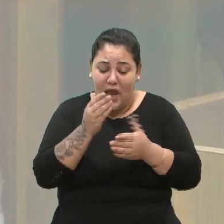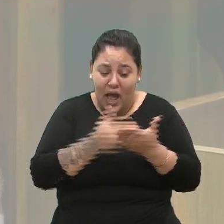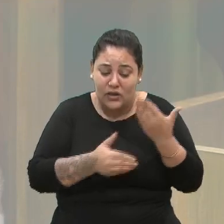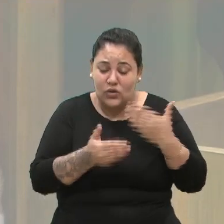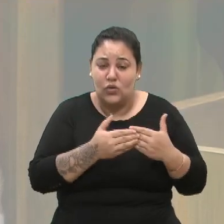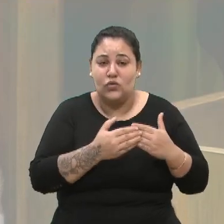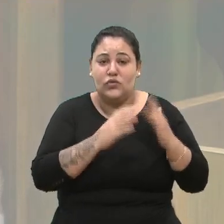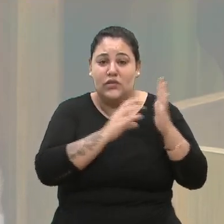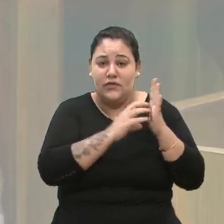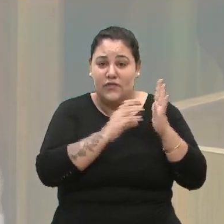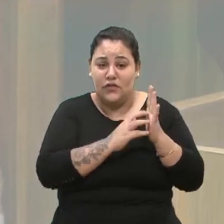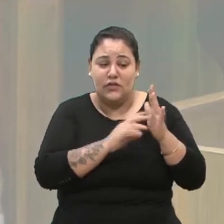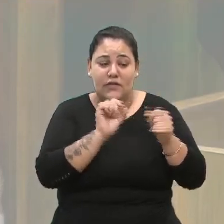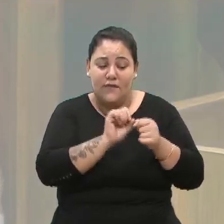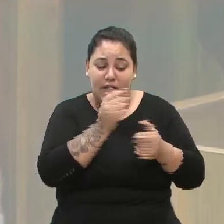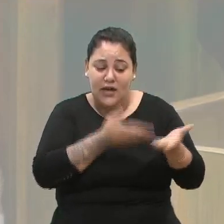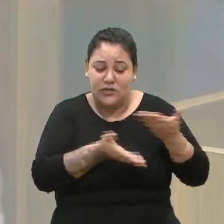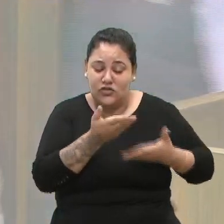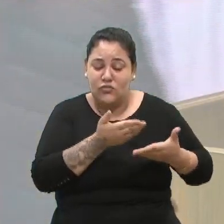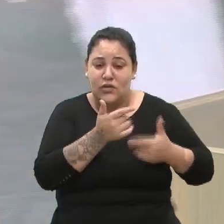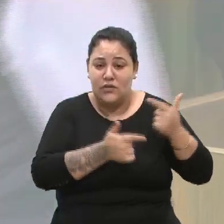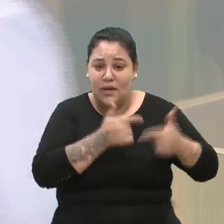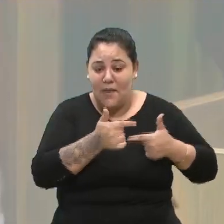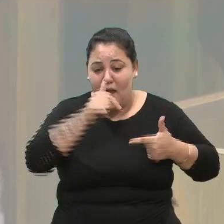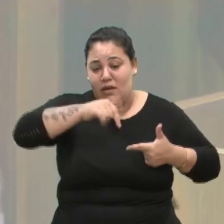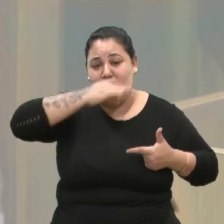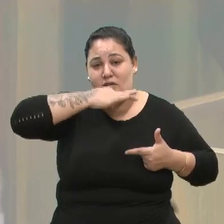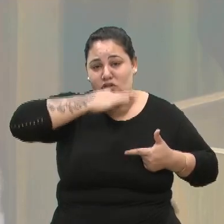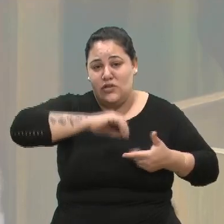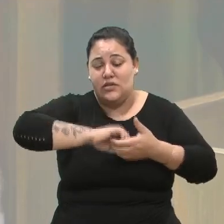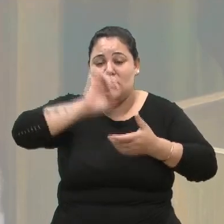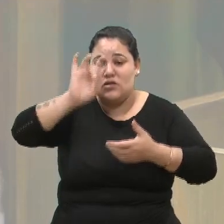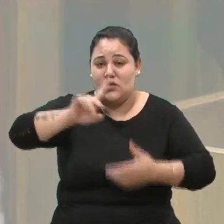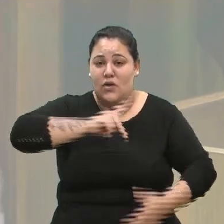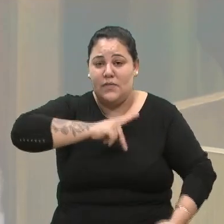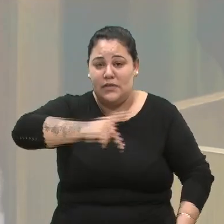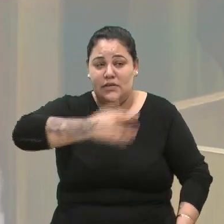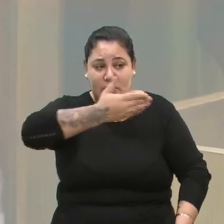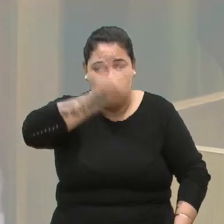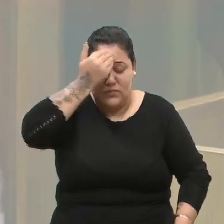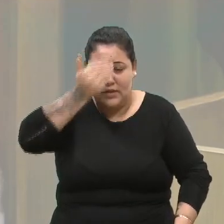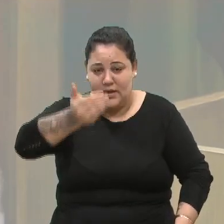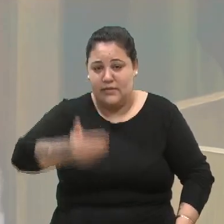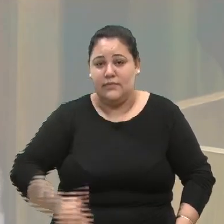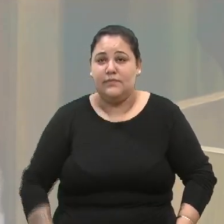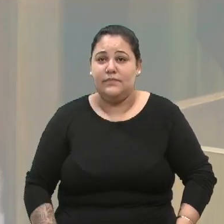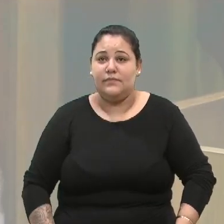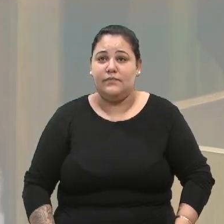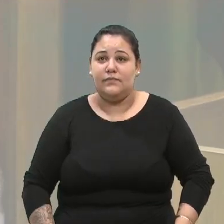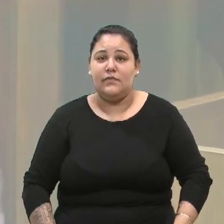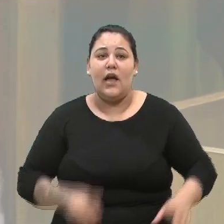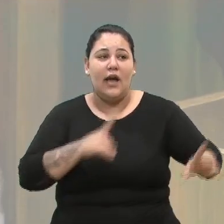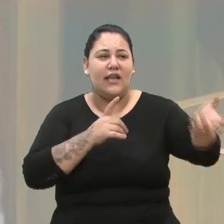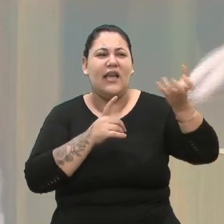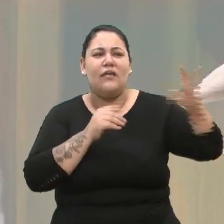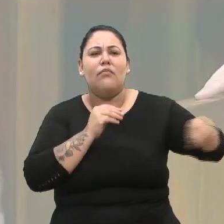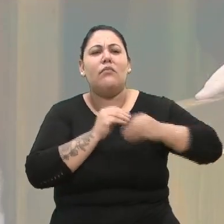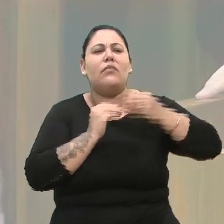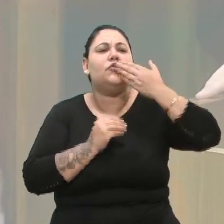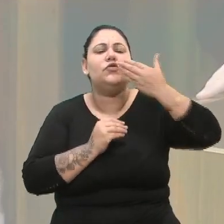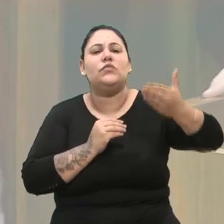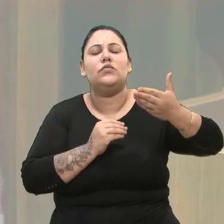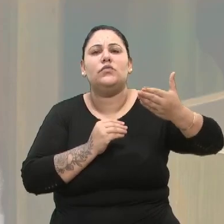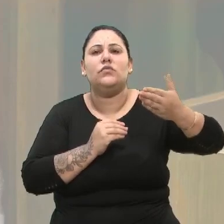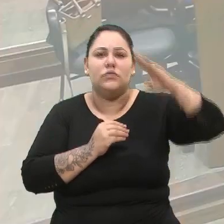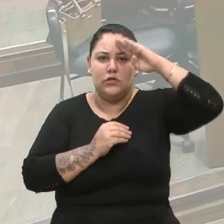que prestam esses serviços a Caxias do Sul. Era isso, presidente, muito obrigado. Há uma parte, quem pediu a parte,